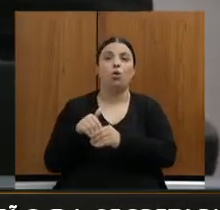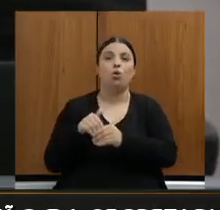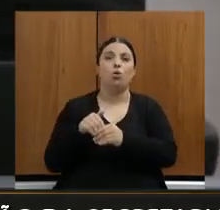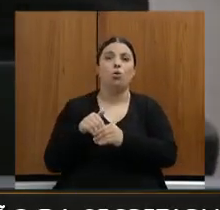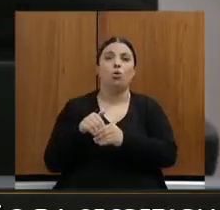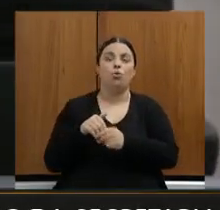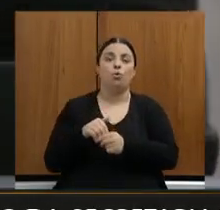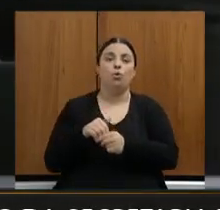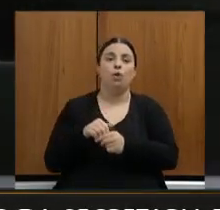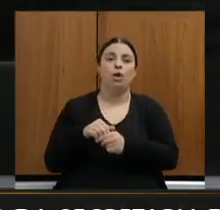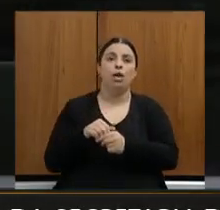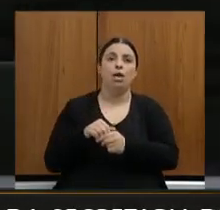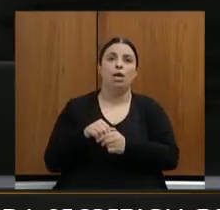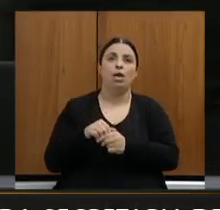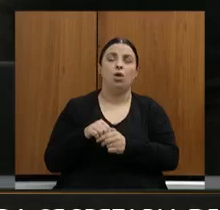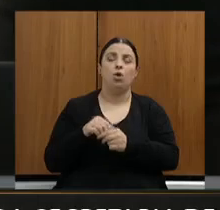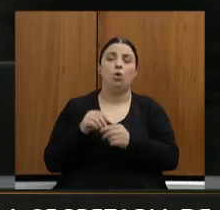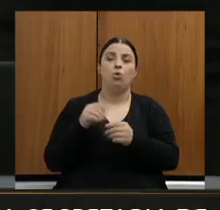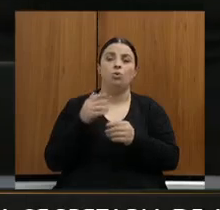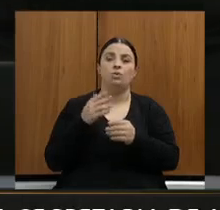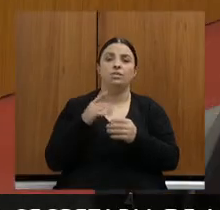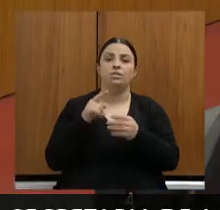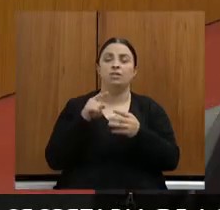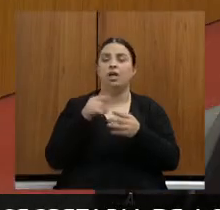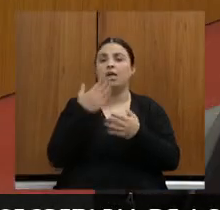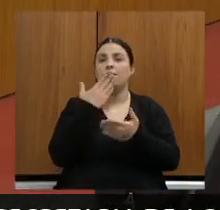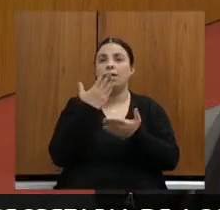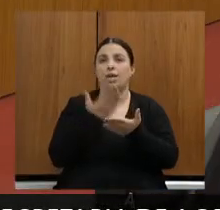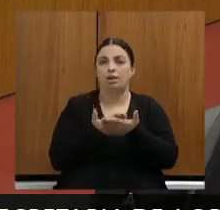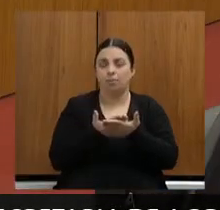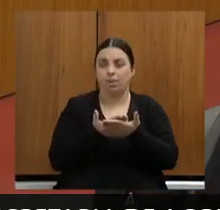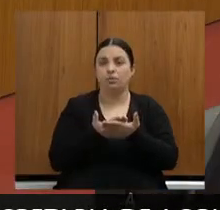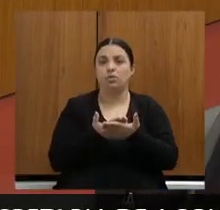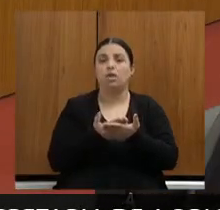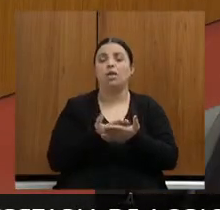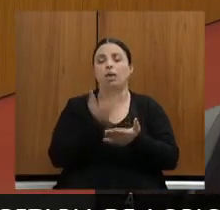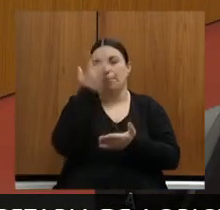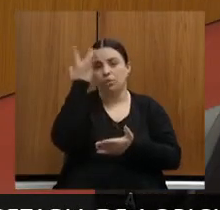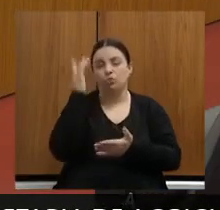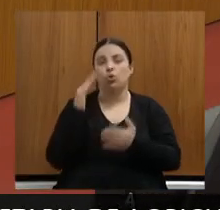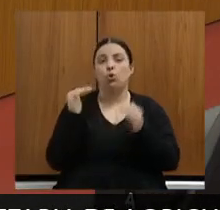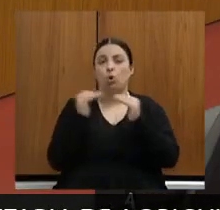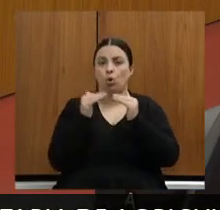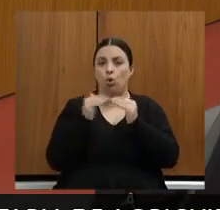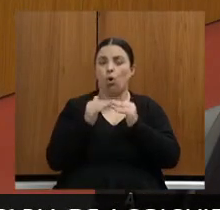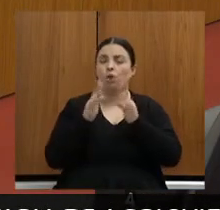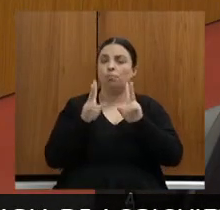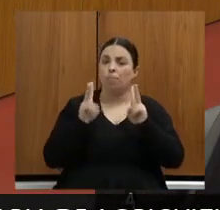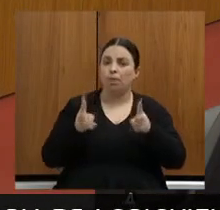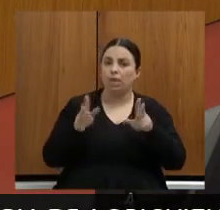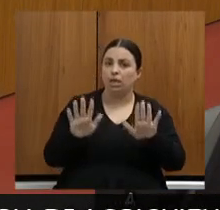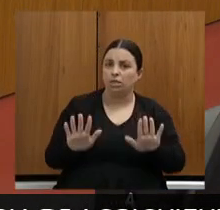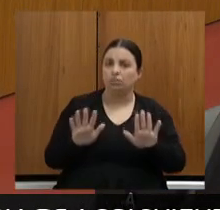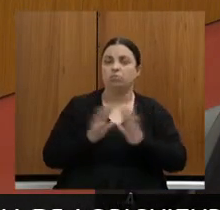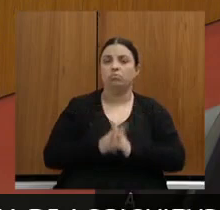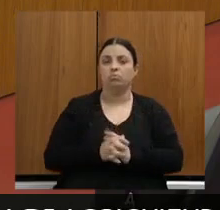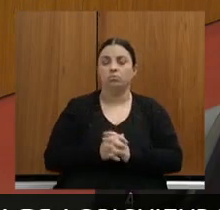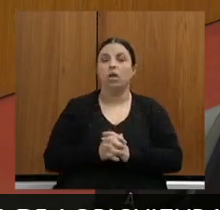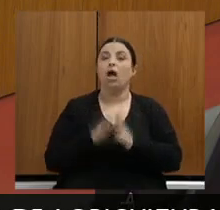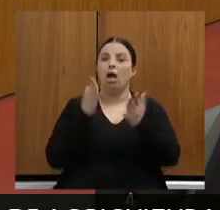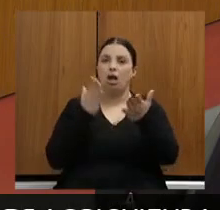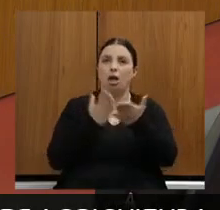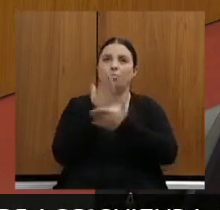um por sua vez os requerimentos do deputado e aqueles que concordam permaneça Como estão